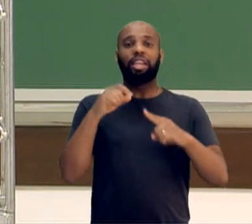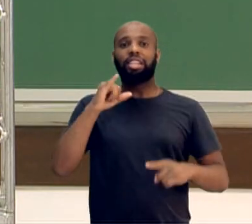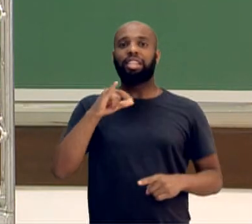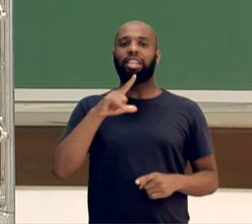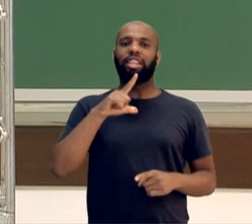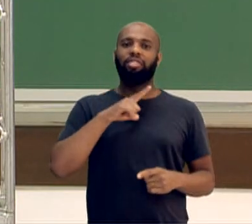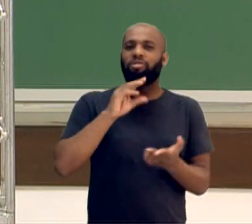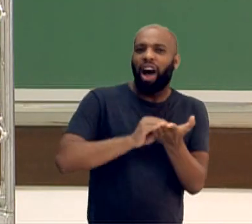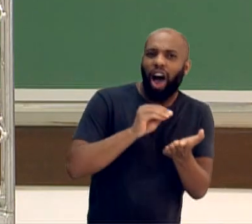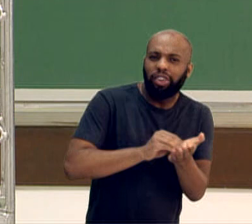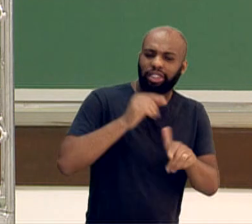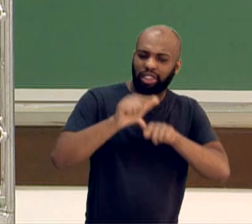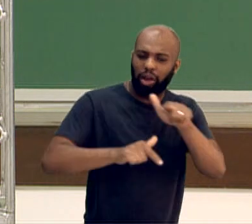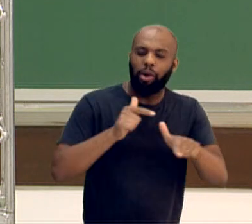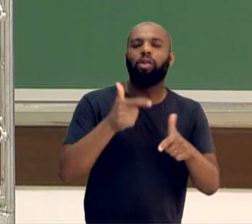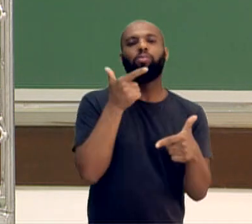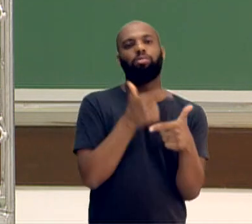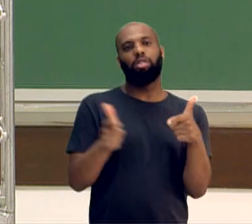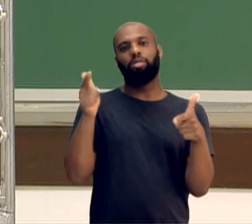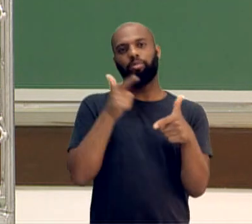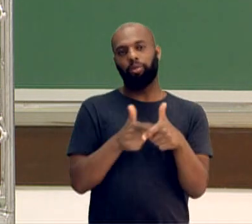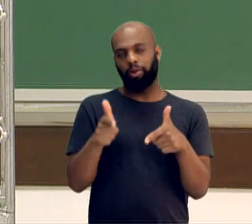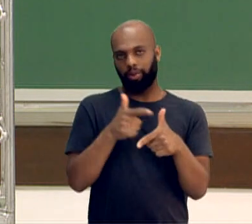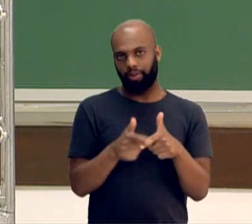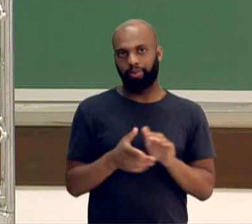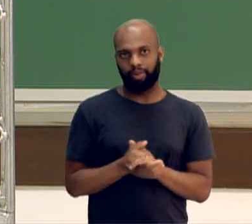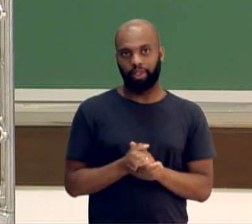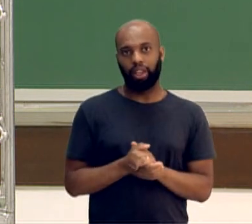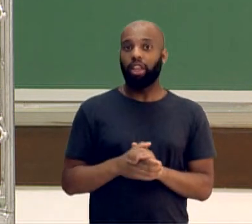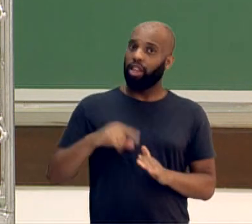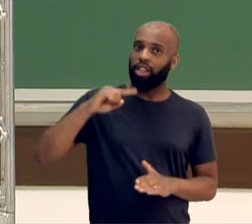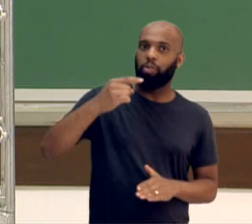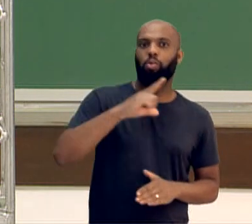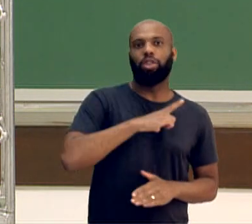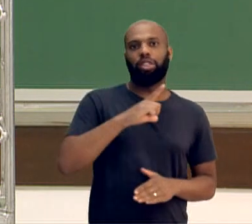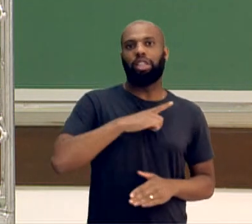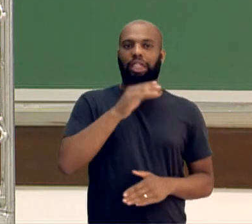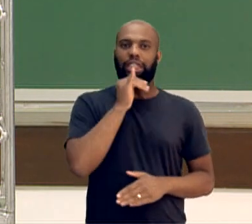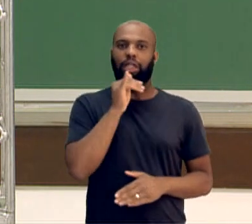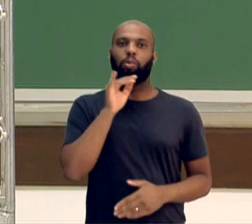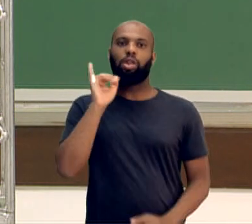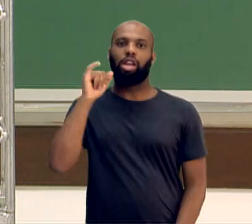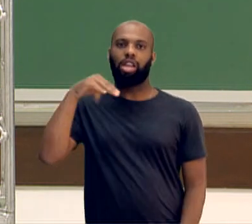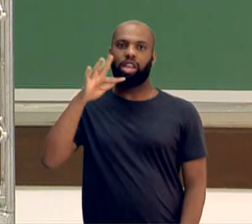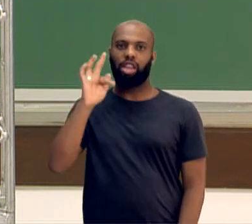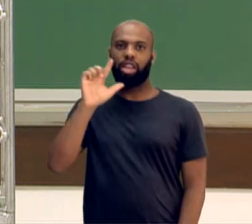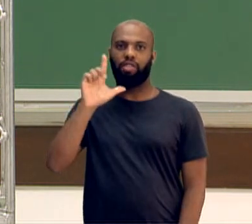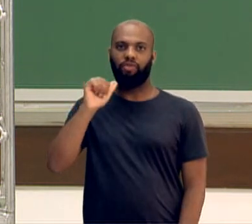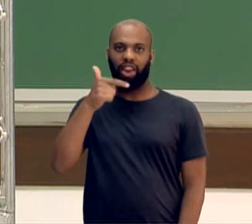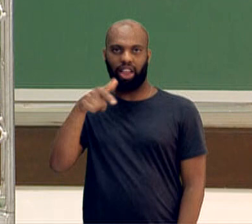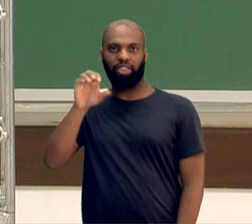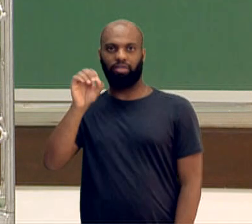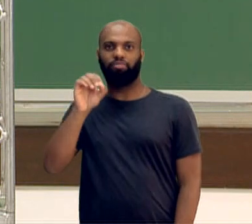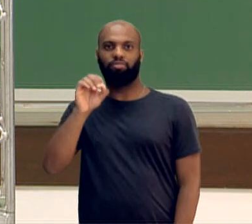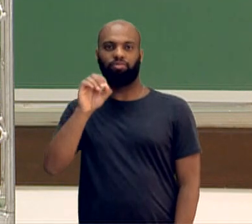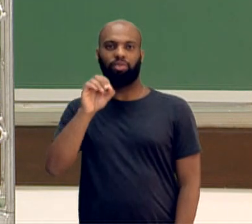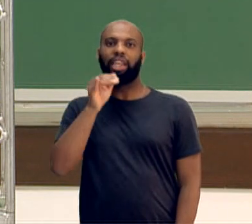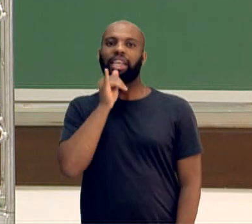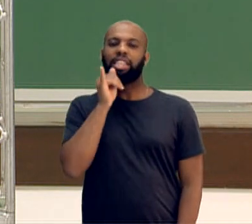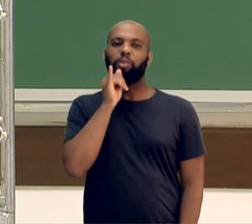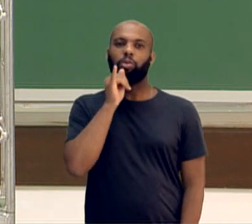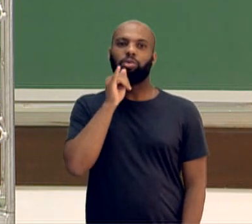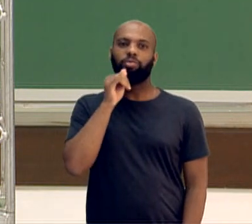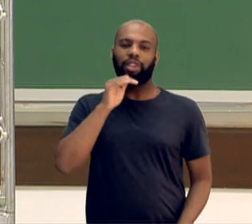aqueles processos, né, que às vezes se tornam incontroláveis quase, né, como a inflação, por exemplo, né, como perda do valor da moeda,